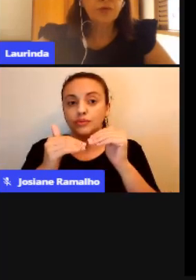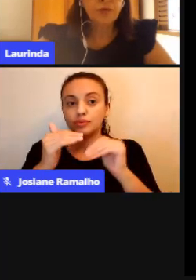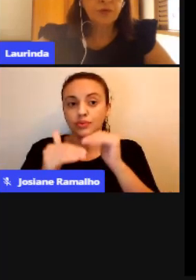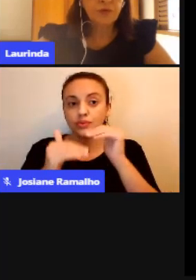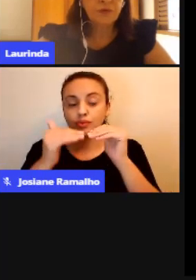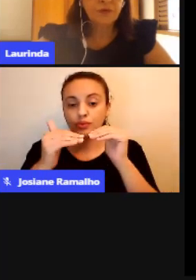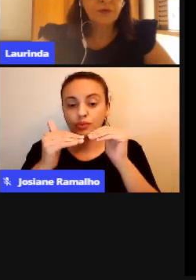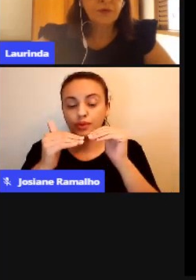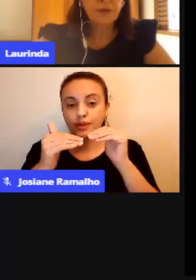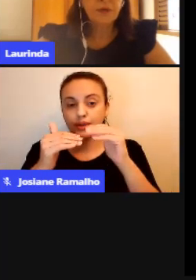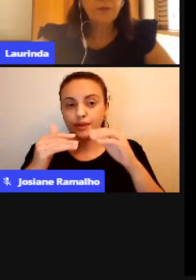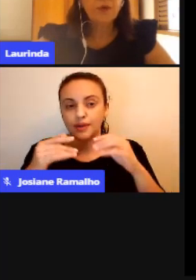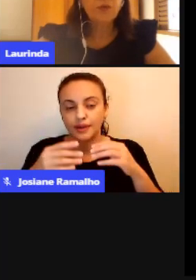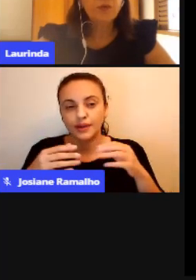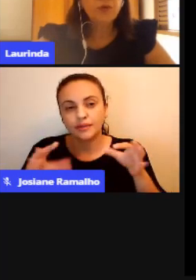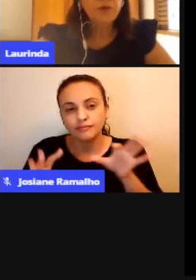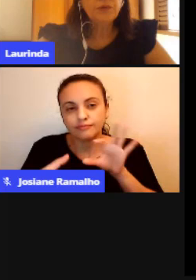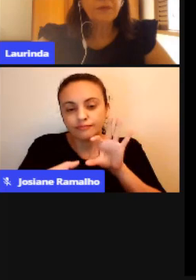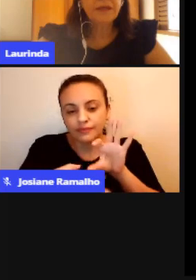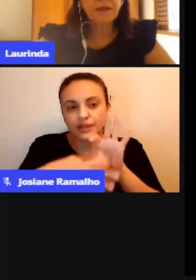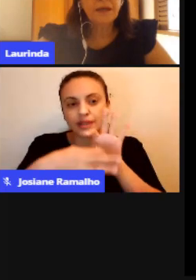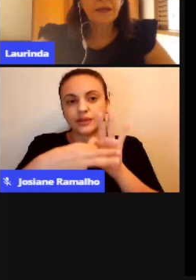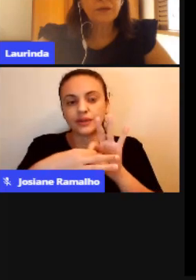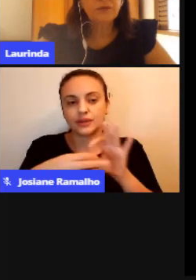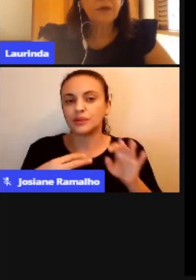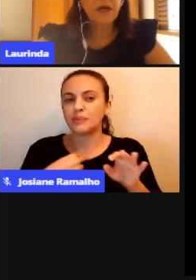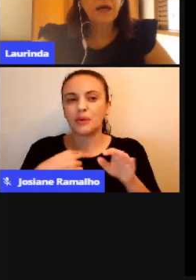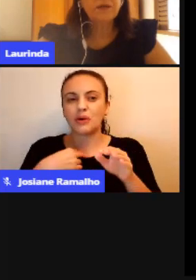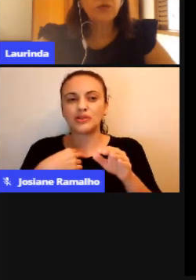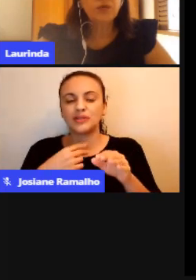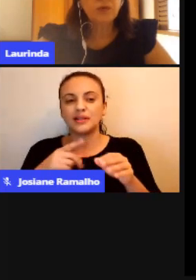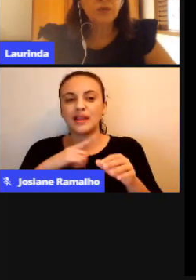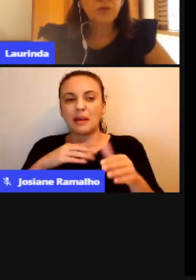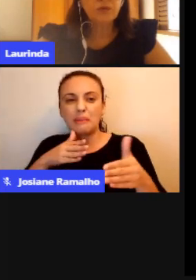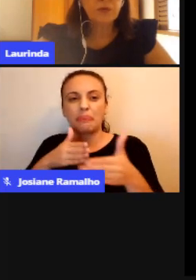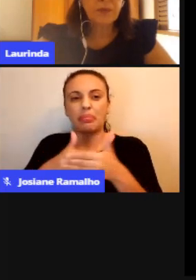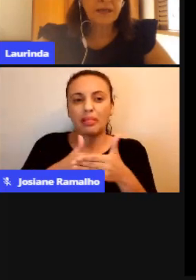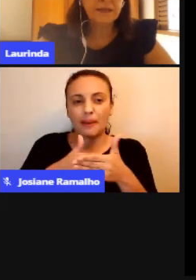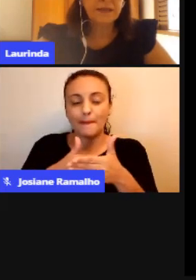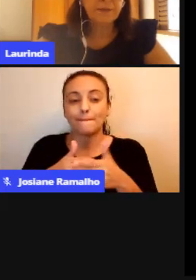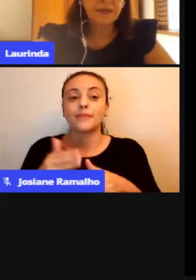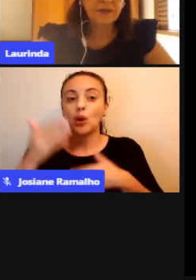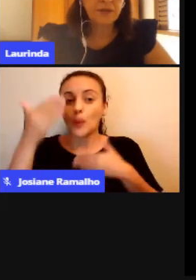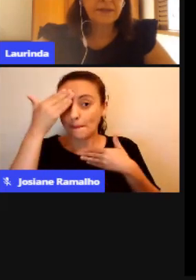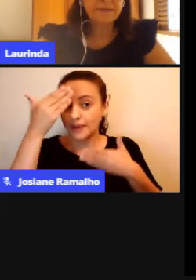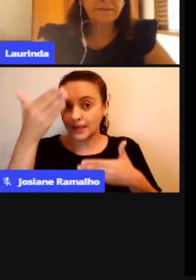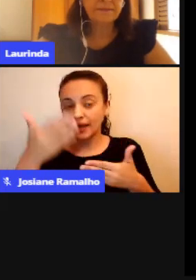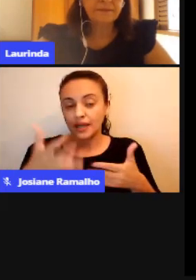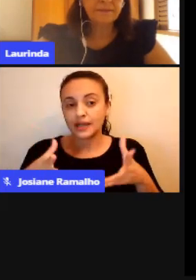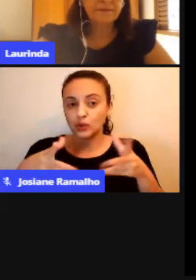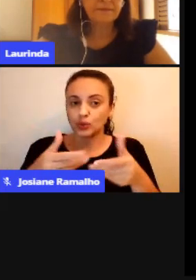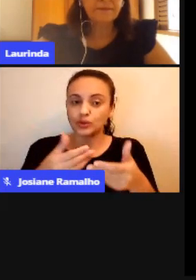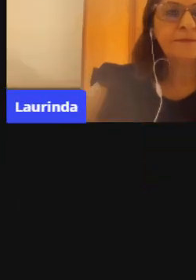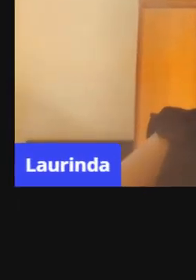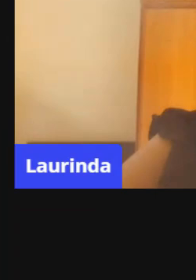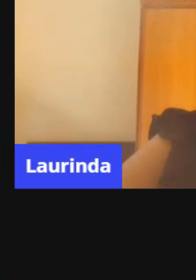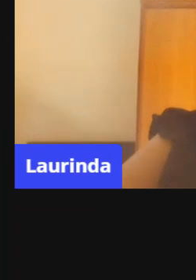levantar muros. Meu muito obrigado a todos os participantes.